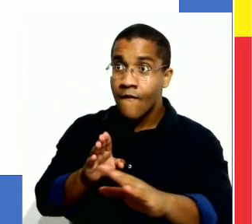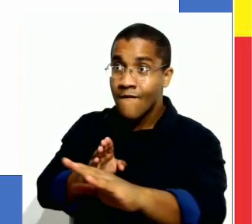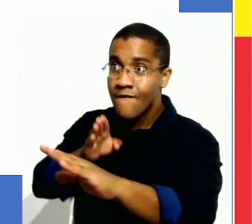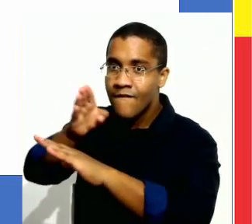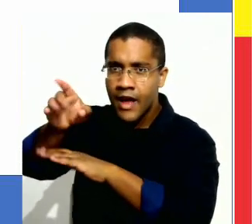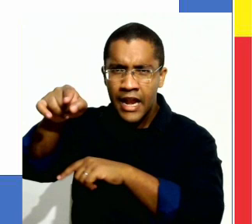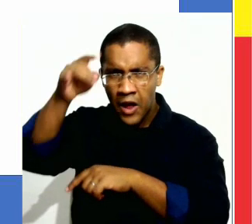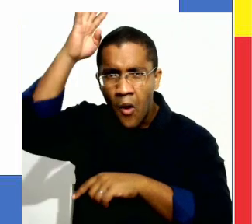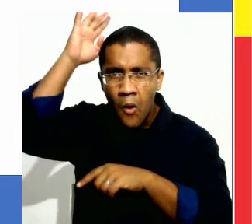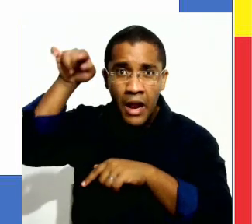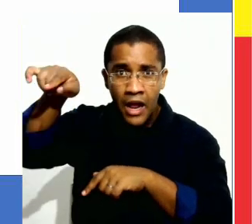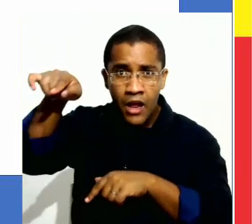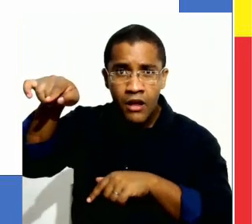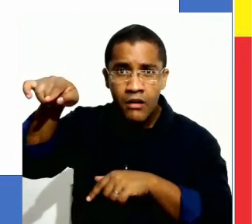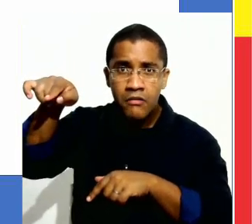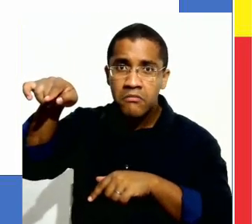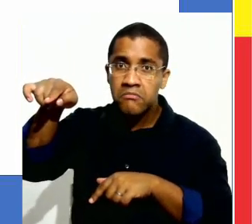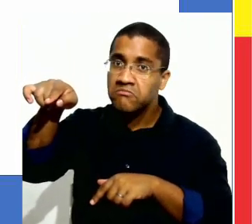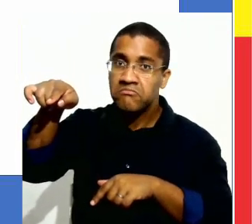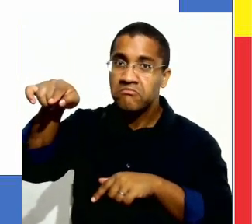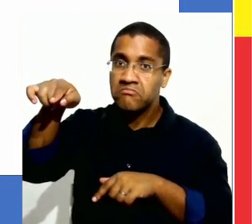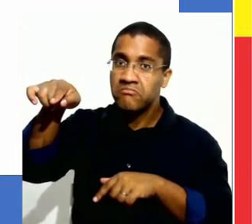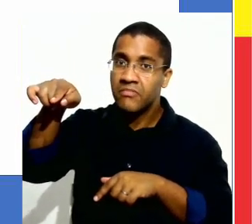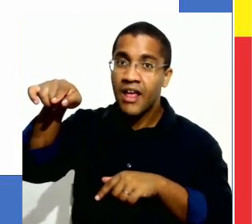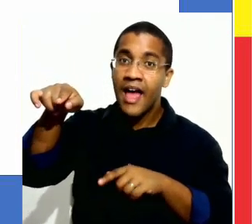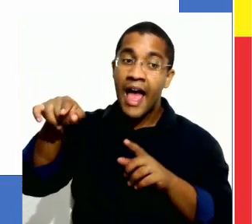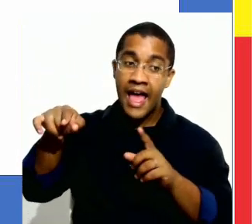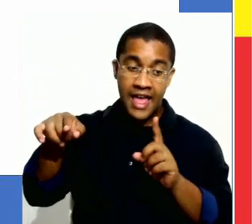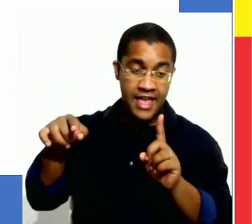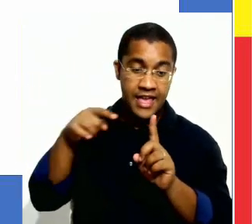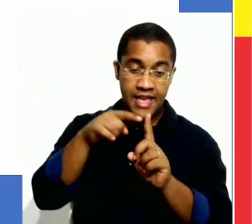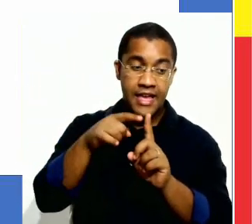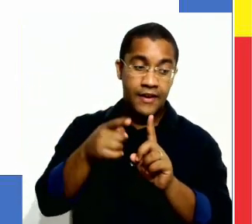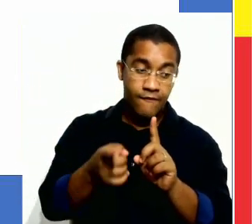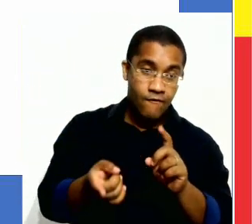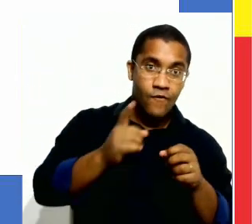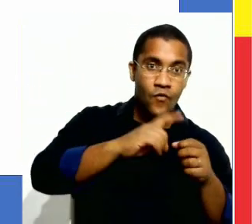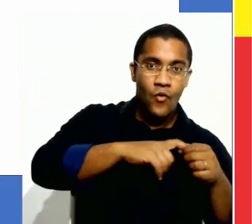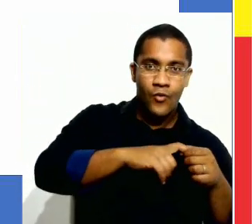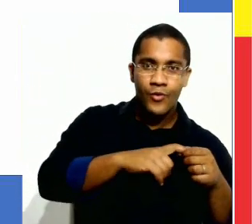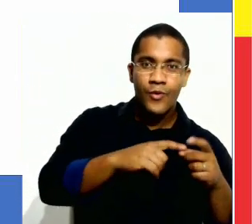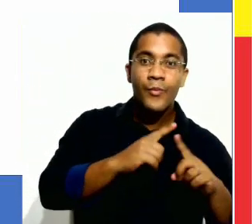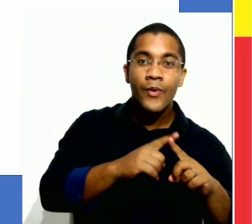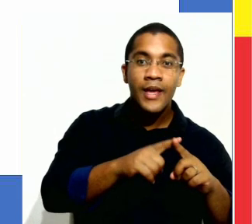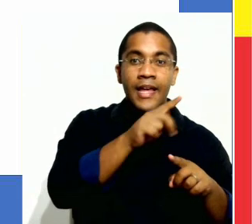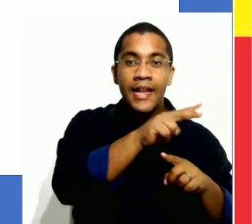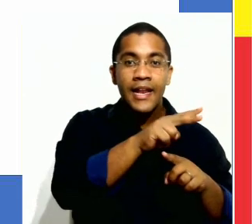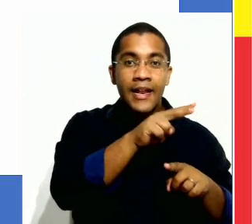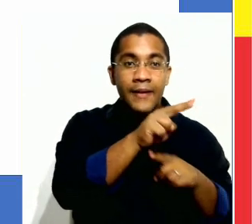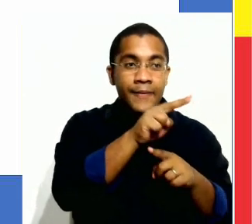alcançou Roma, pois teve que voltar para defender Cartago.